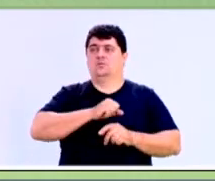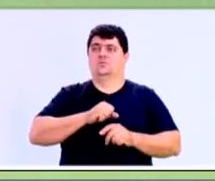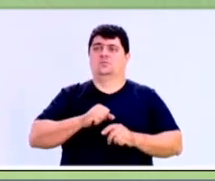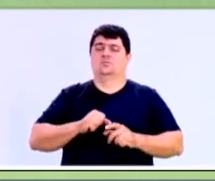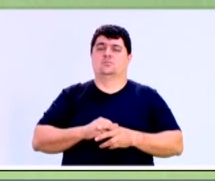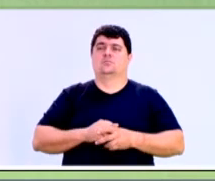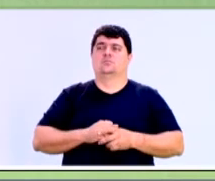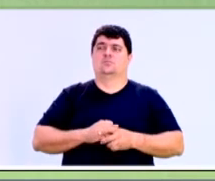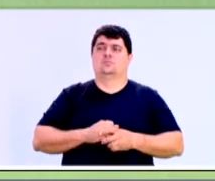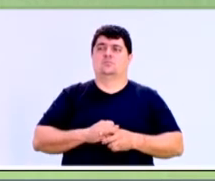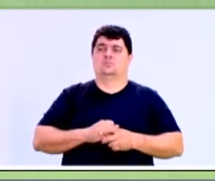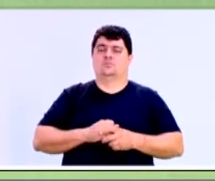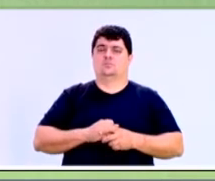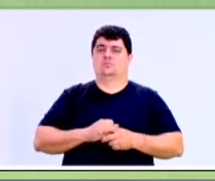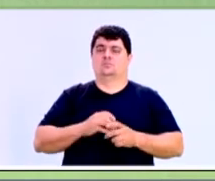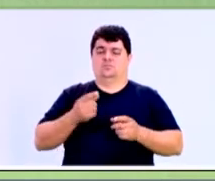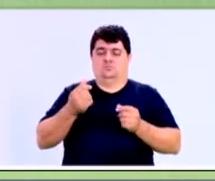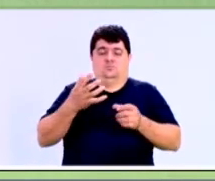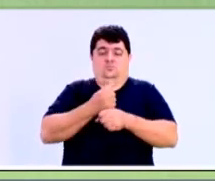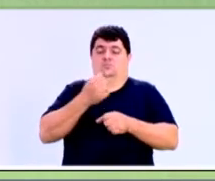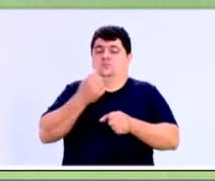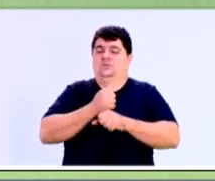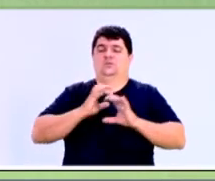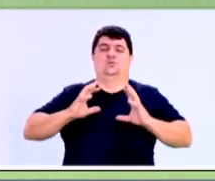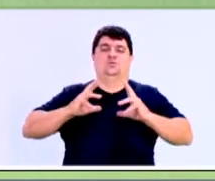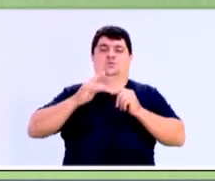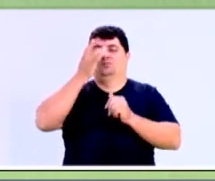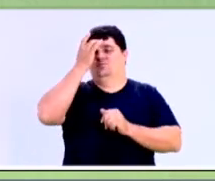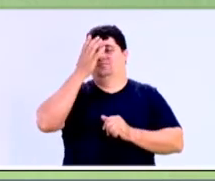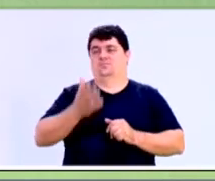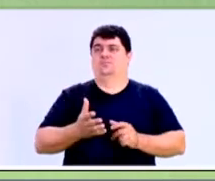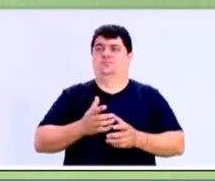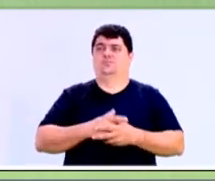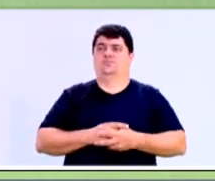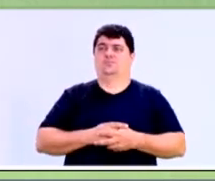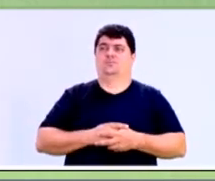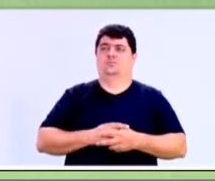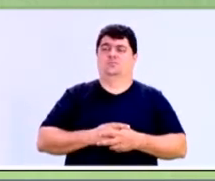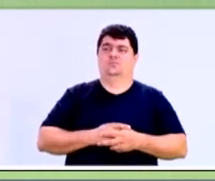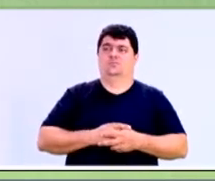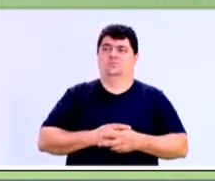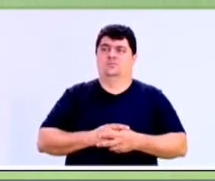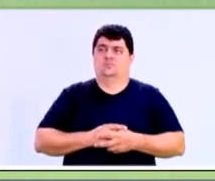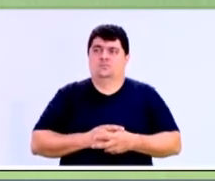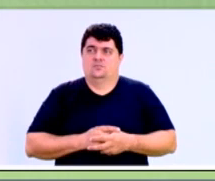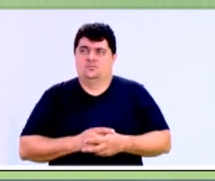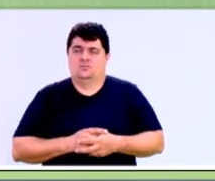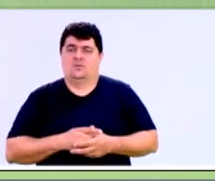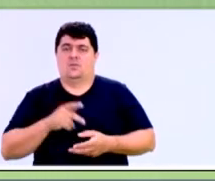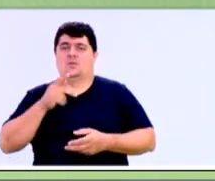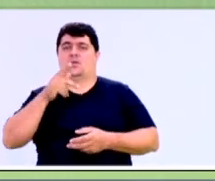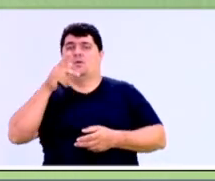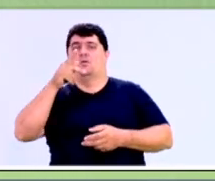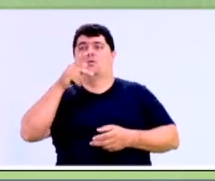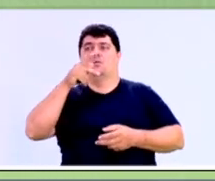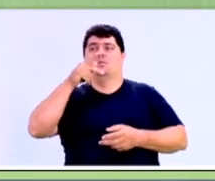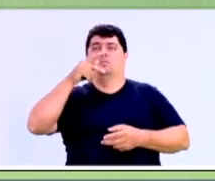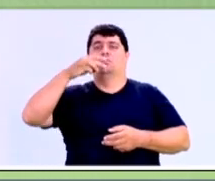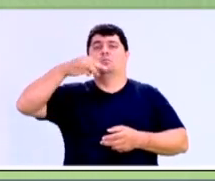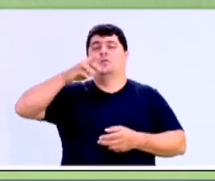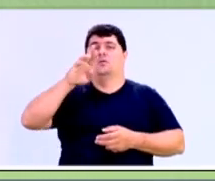meus prazos médios de renovação. Todos os meus prazos médios. Vamos calcular o prazo médio de renovação de